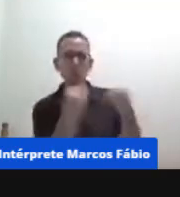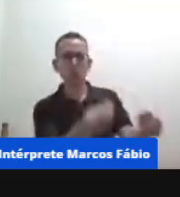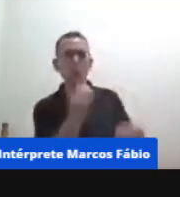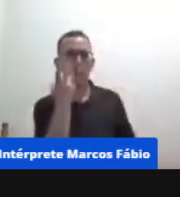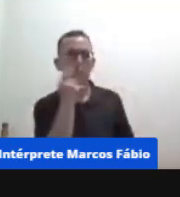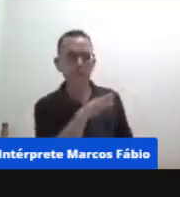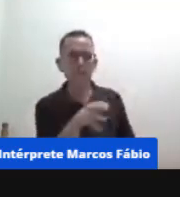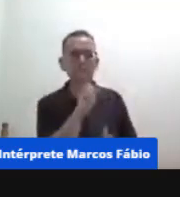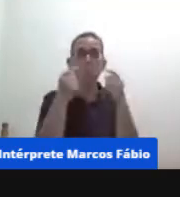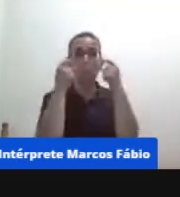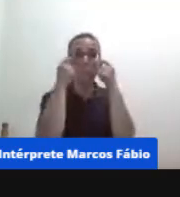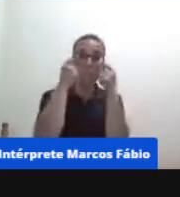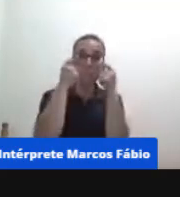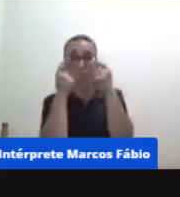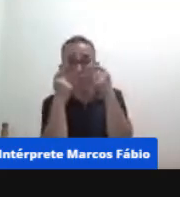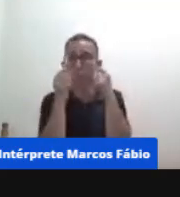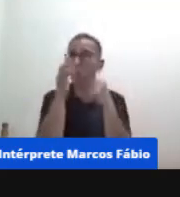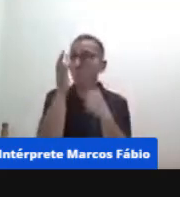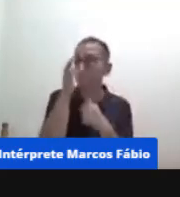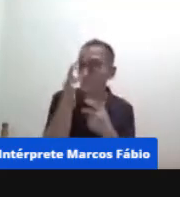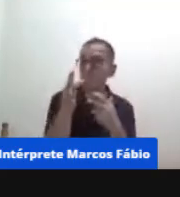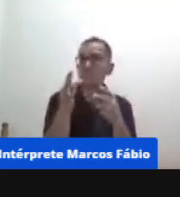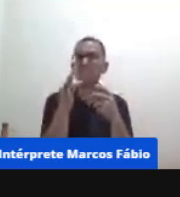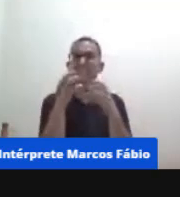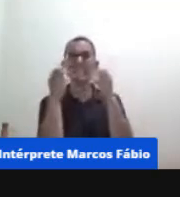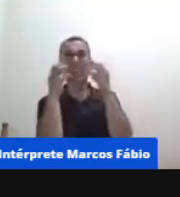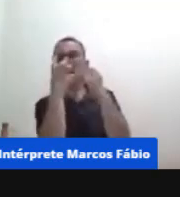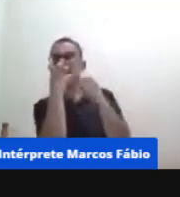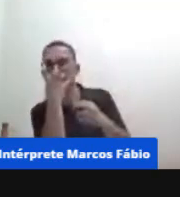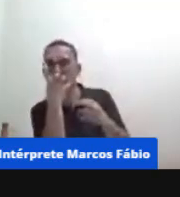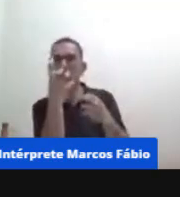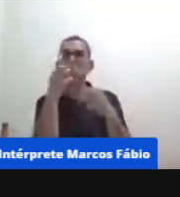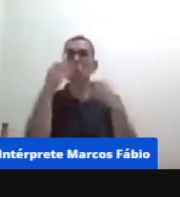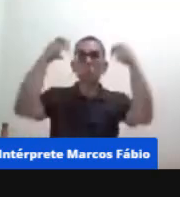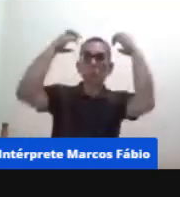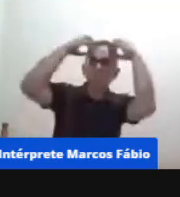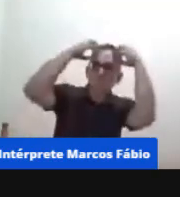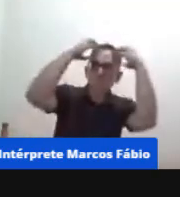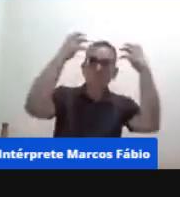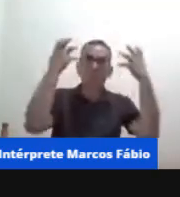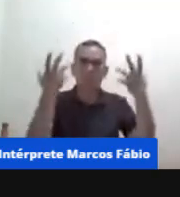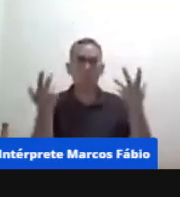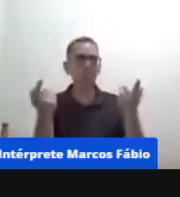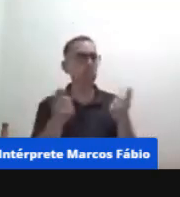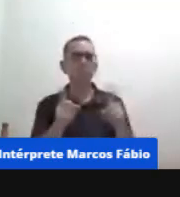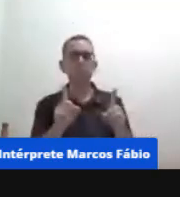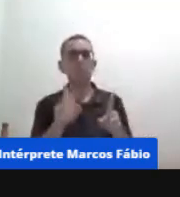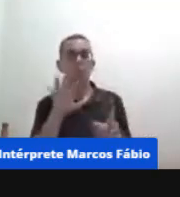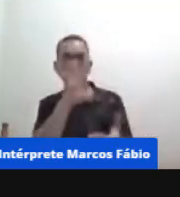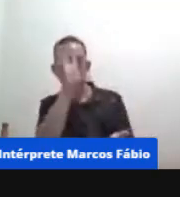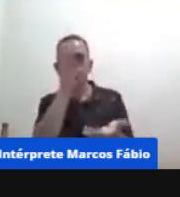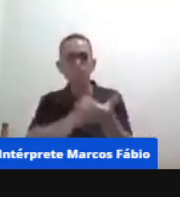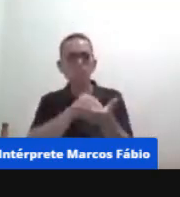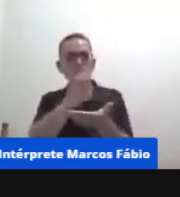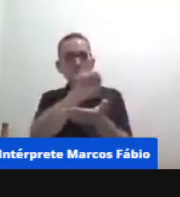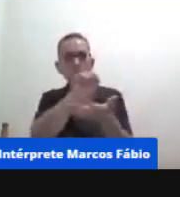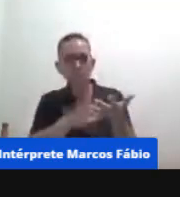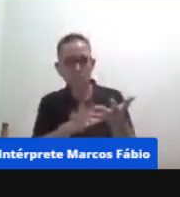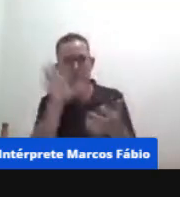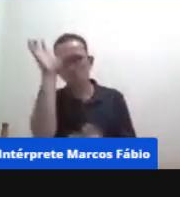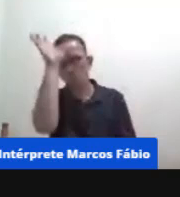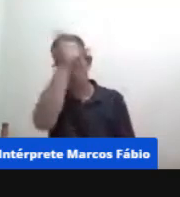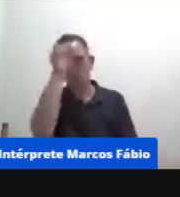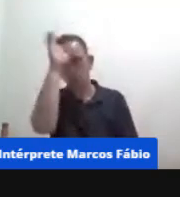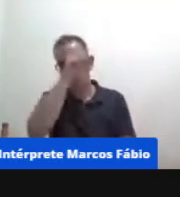atividades com bichinhos, com florzinhas, cachorrinhos, ursinhos, entendeu? Eu vou proporcionar uma alfabetização